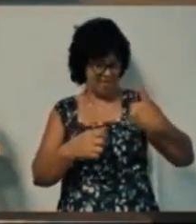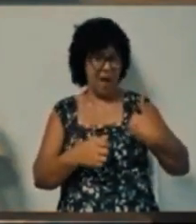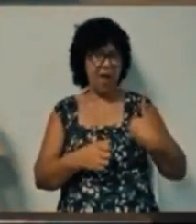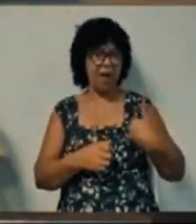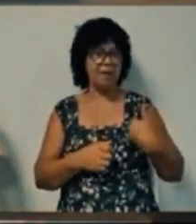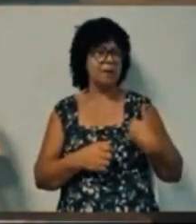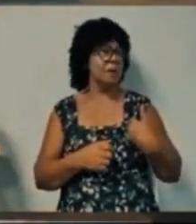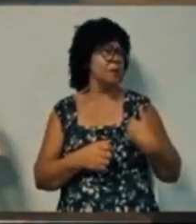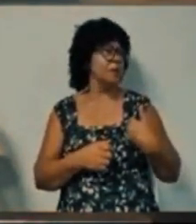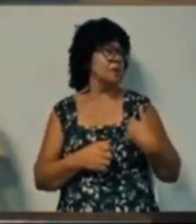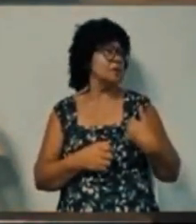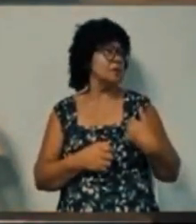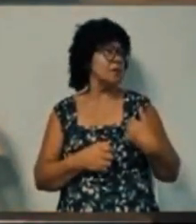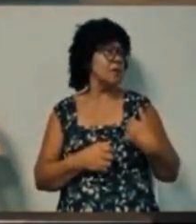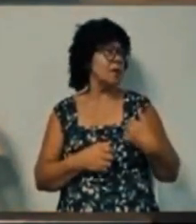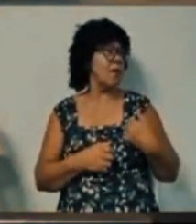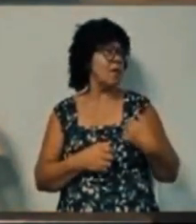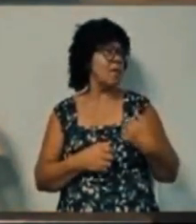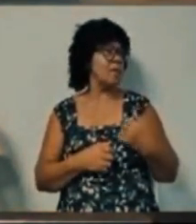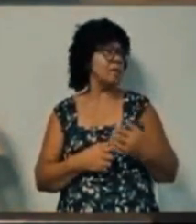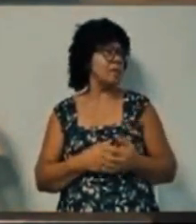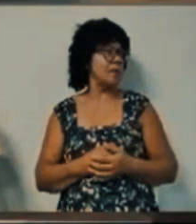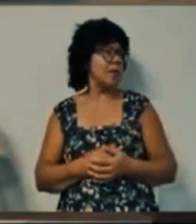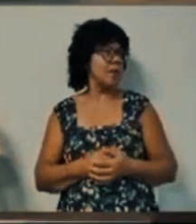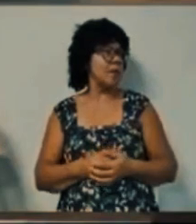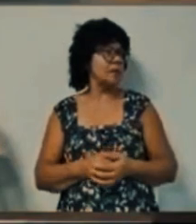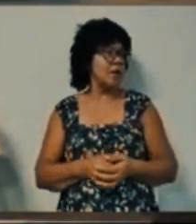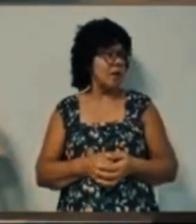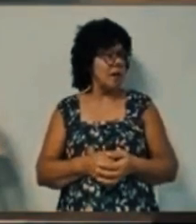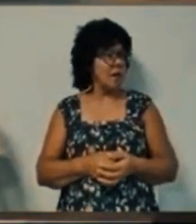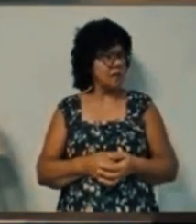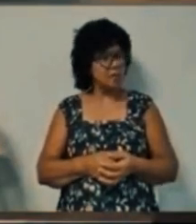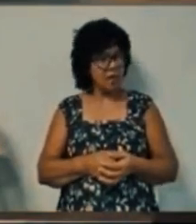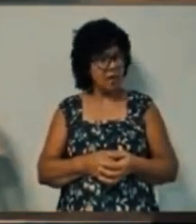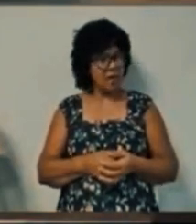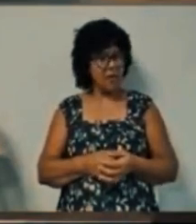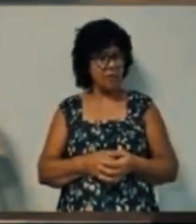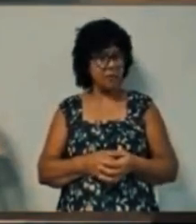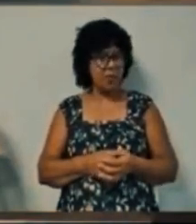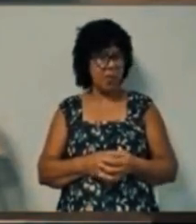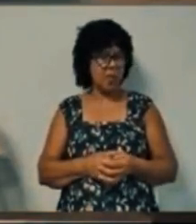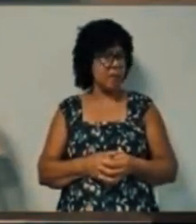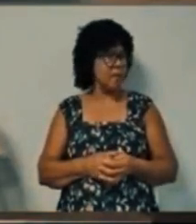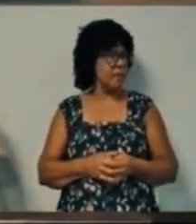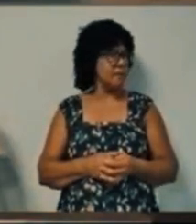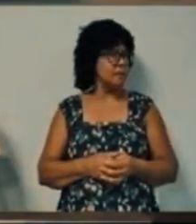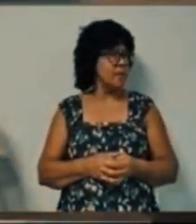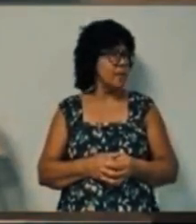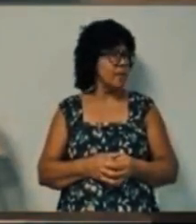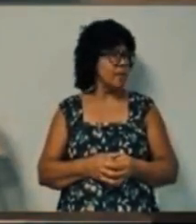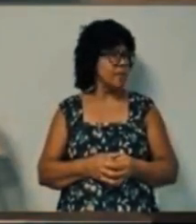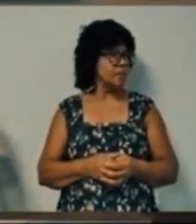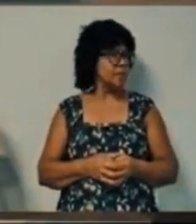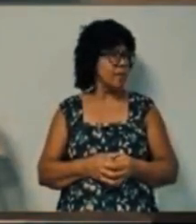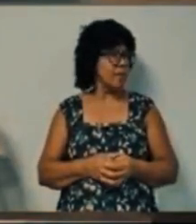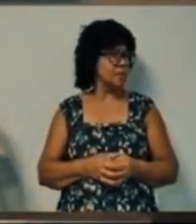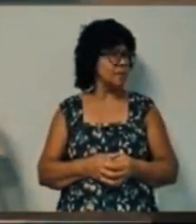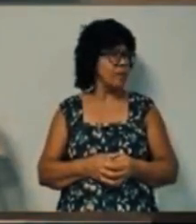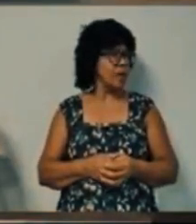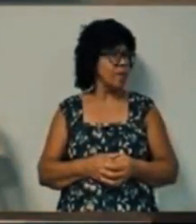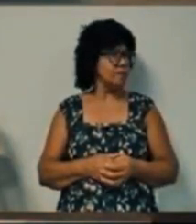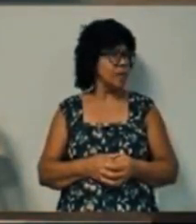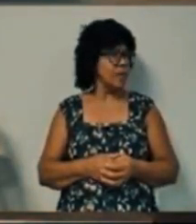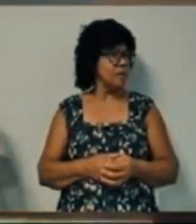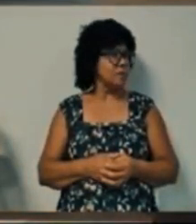A CUT dos dias de Paulo resolveu fazer um movimento. Vamos para a rua.